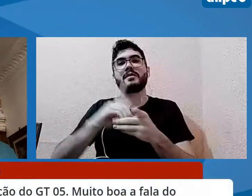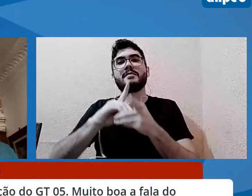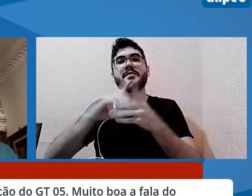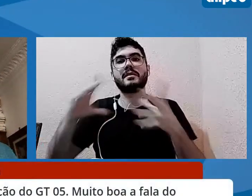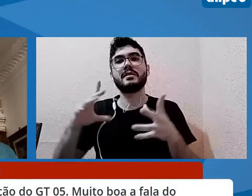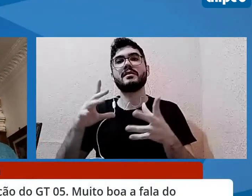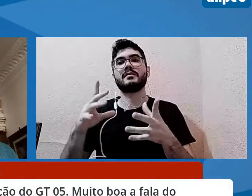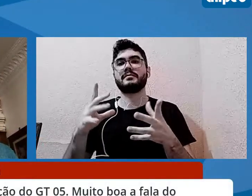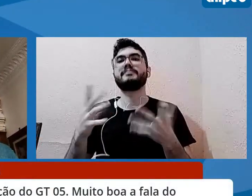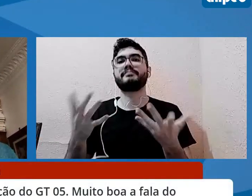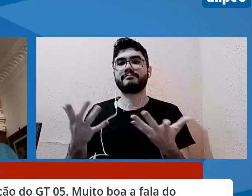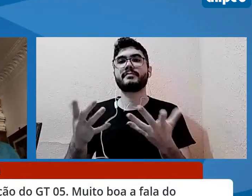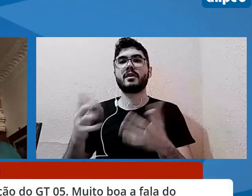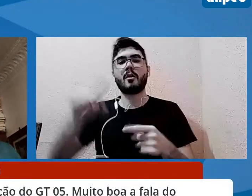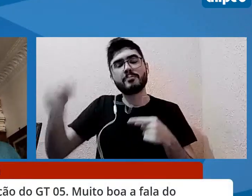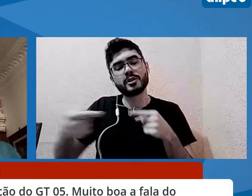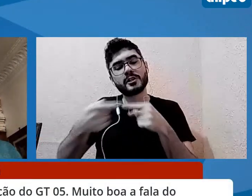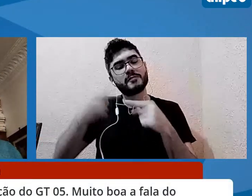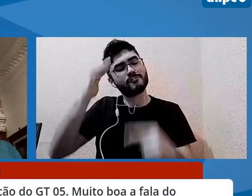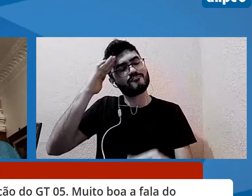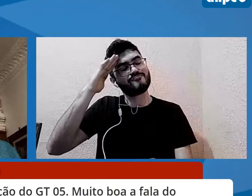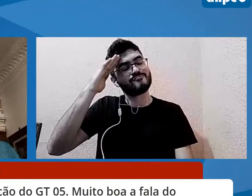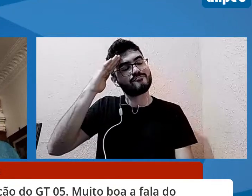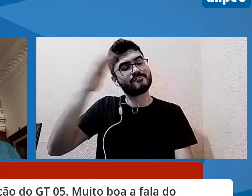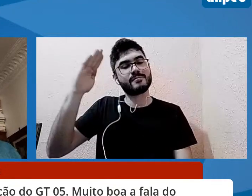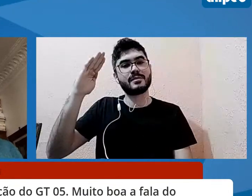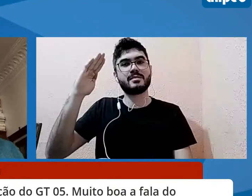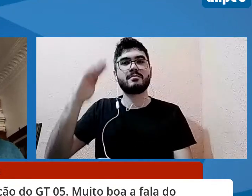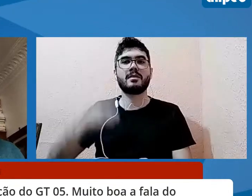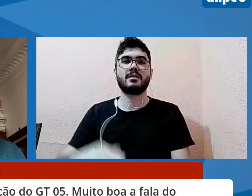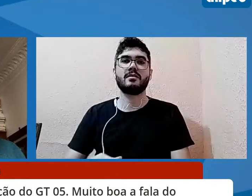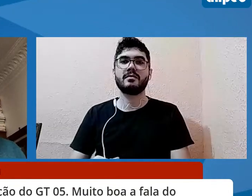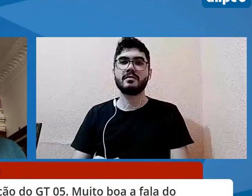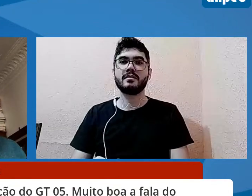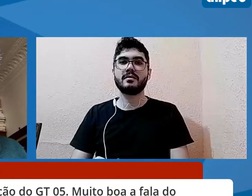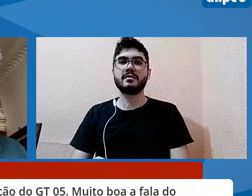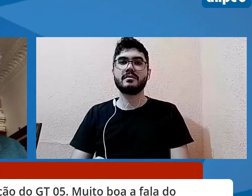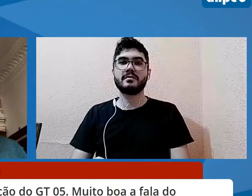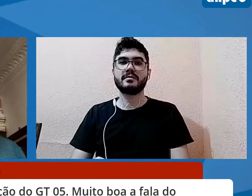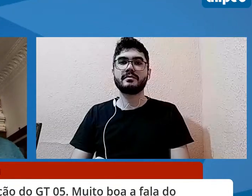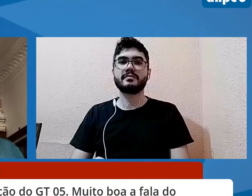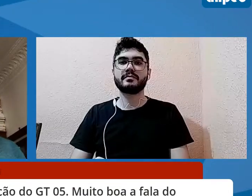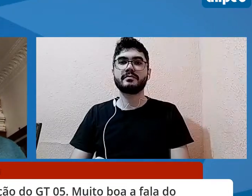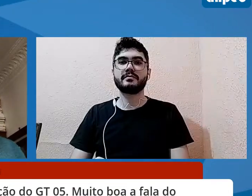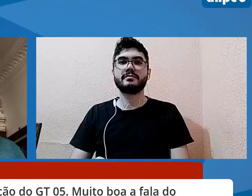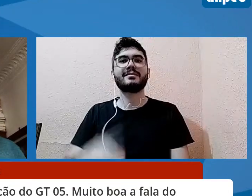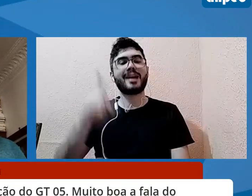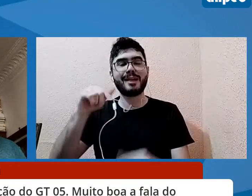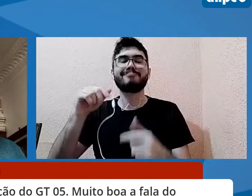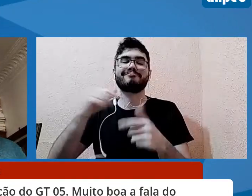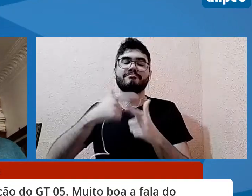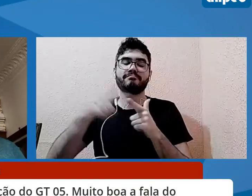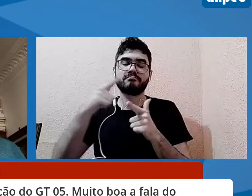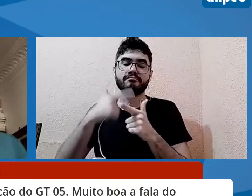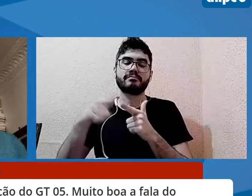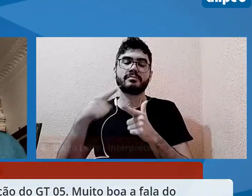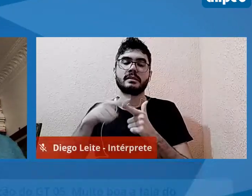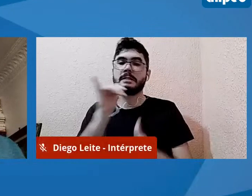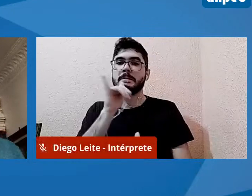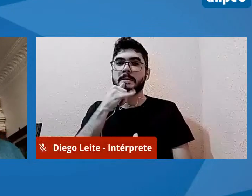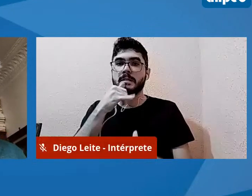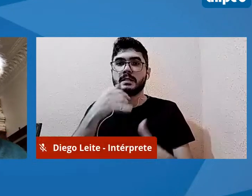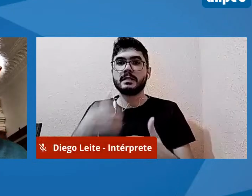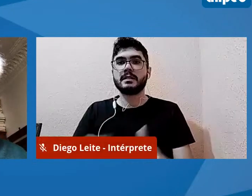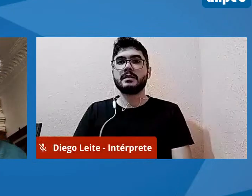vez com o que ainda resta de democracia. Então, esse é o problema. Bom, então,